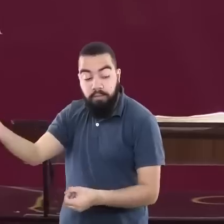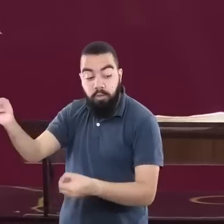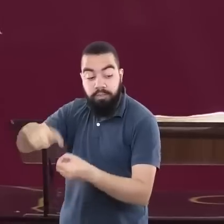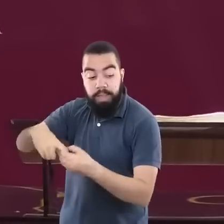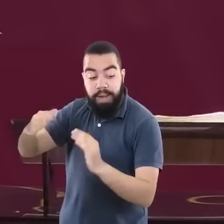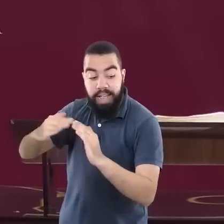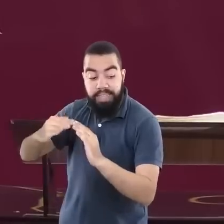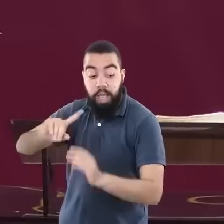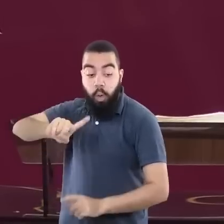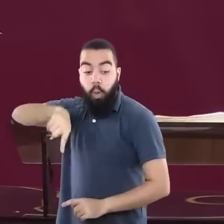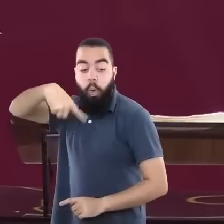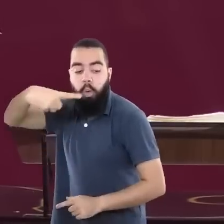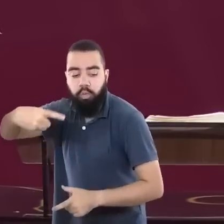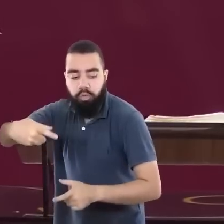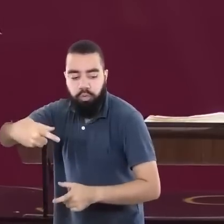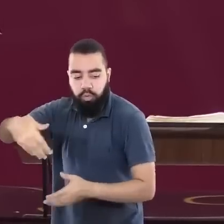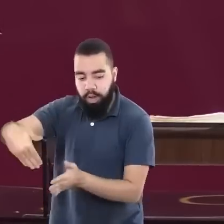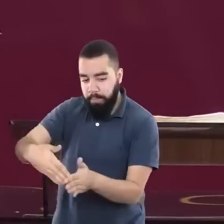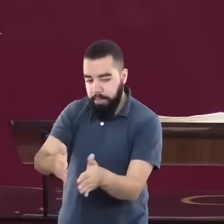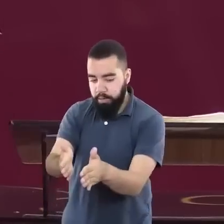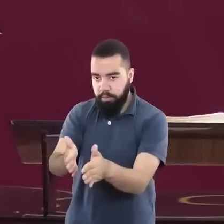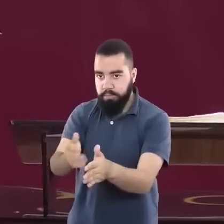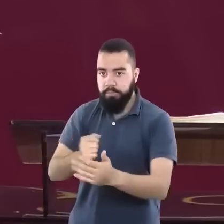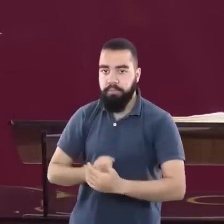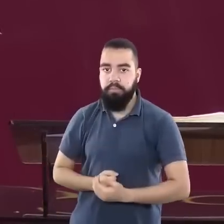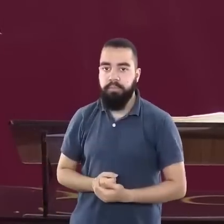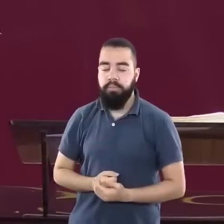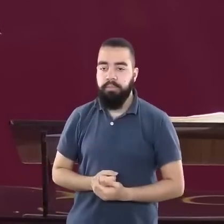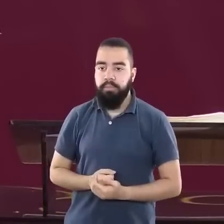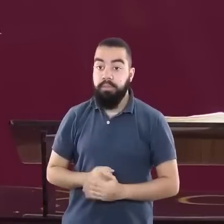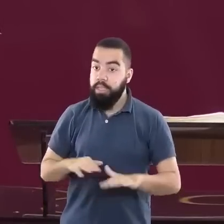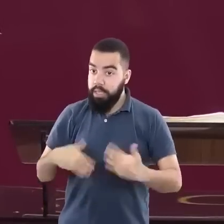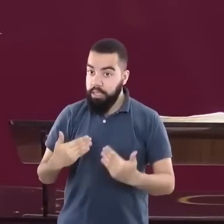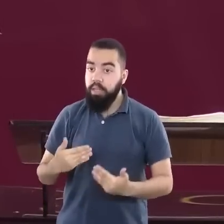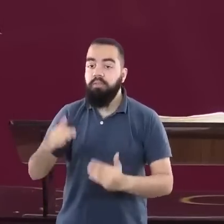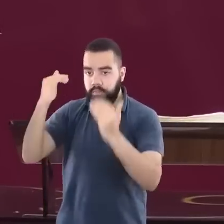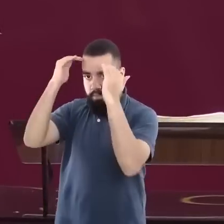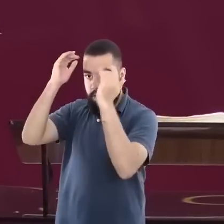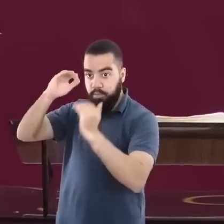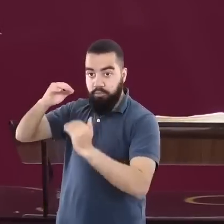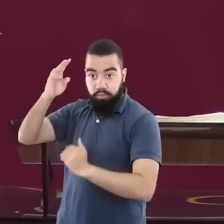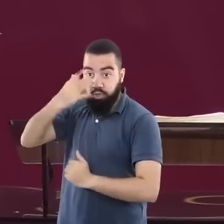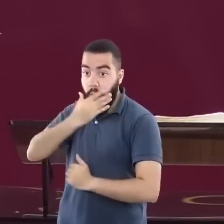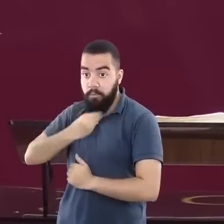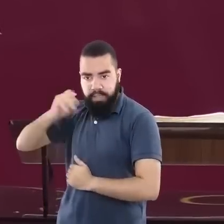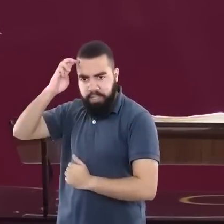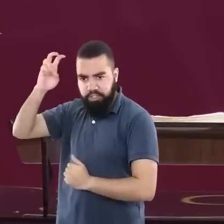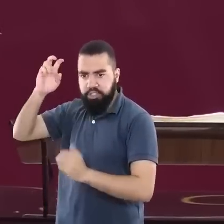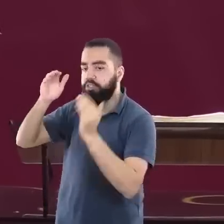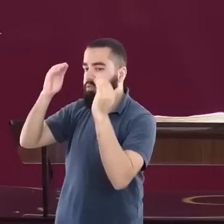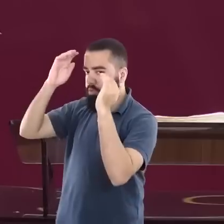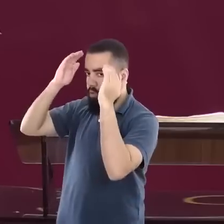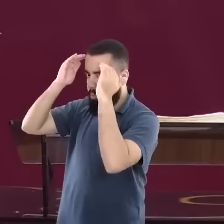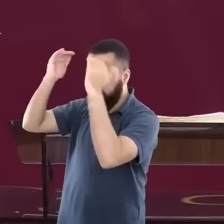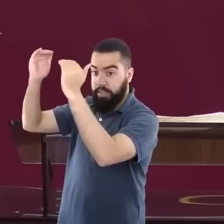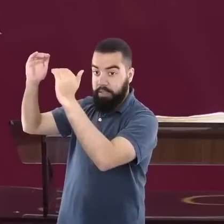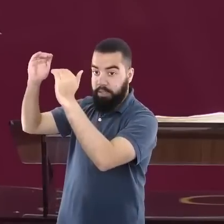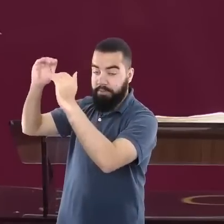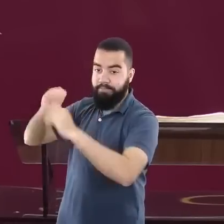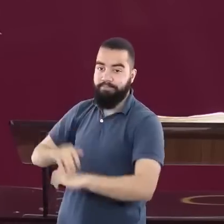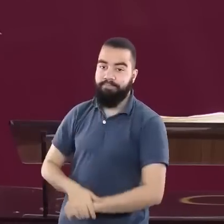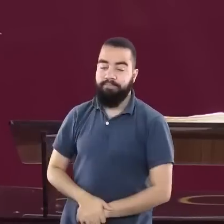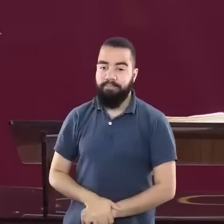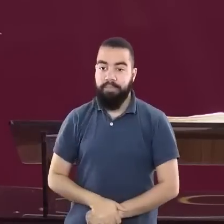aqui tá uma lição ninguém de fato ter um encontro com Jesus e retorna pela mesma